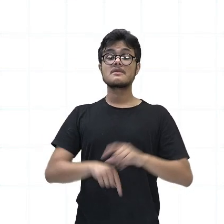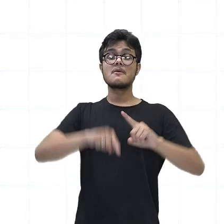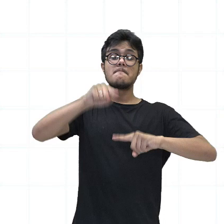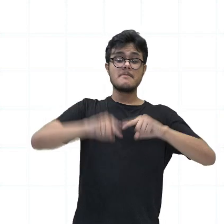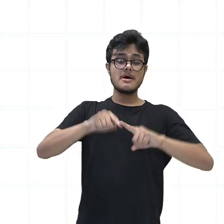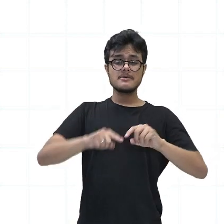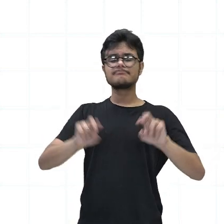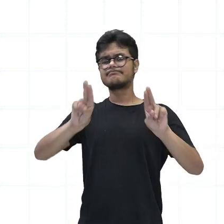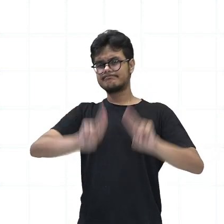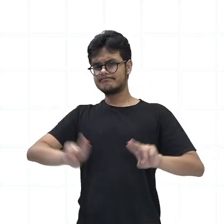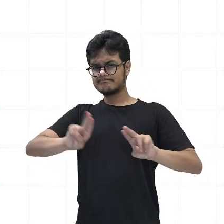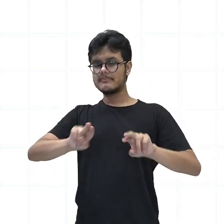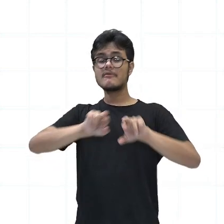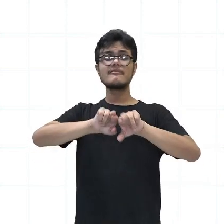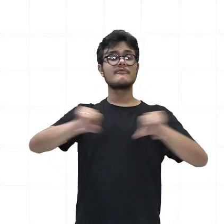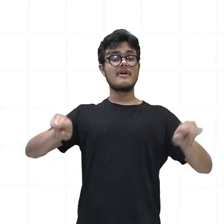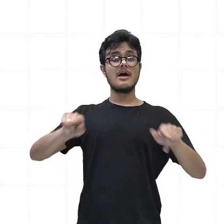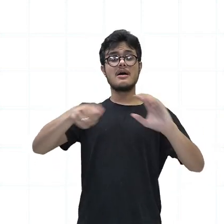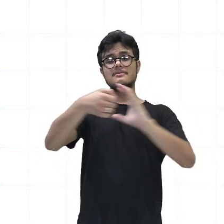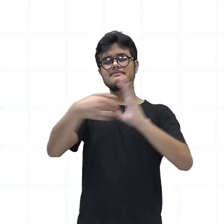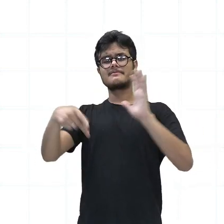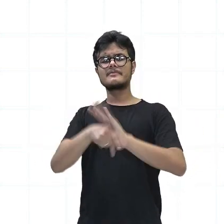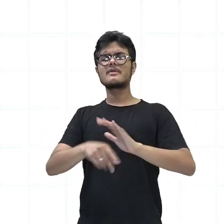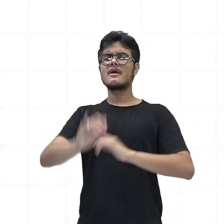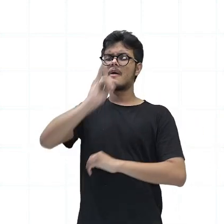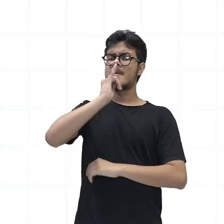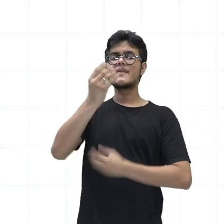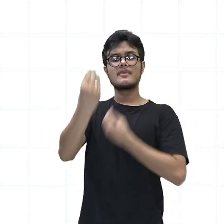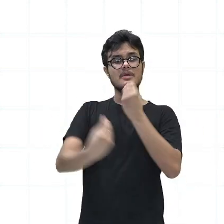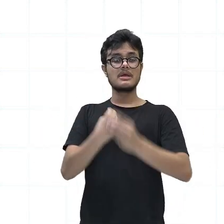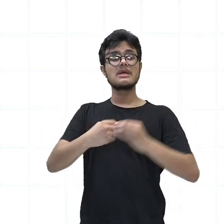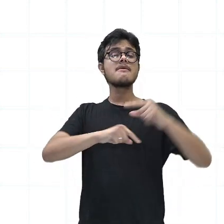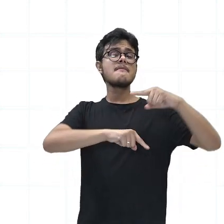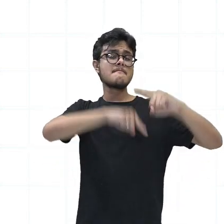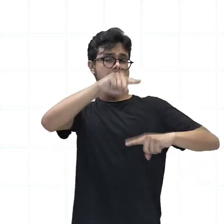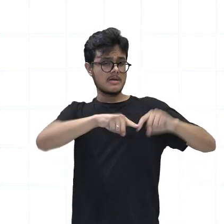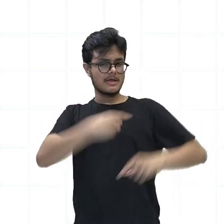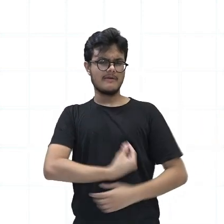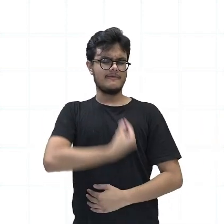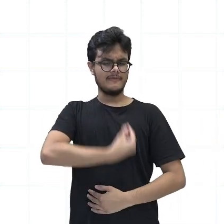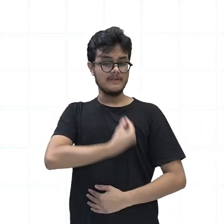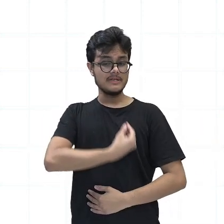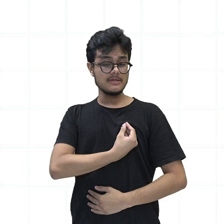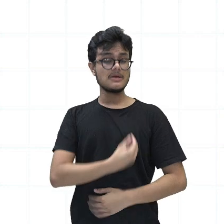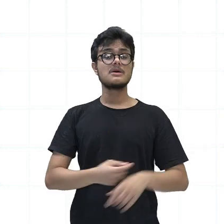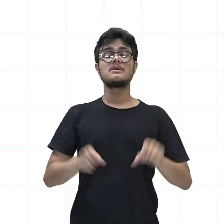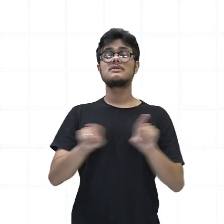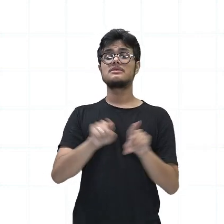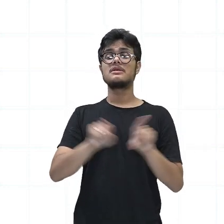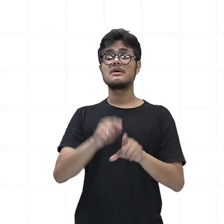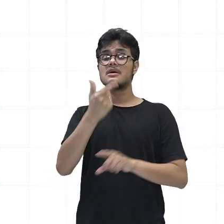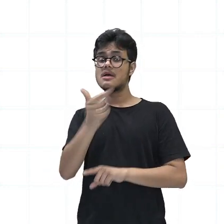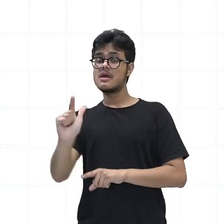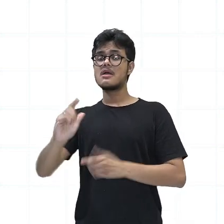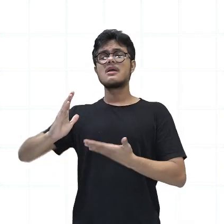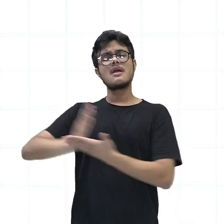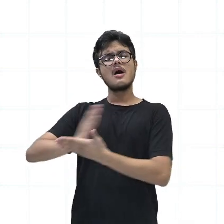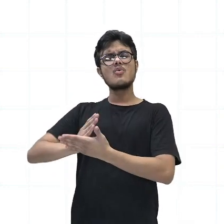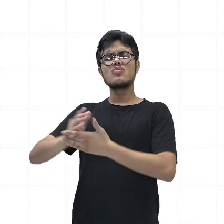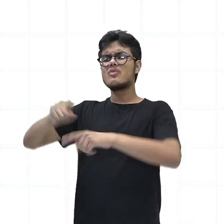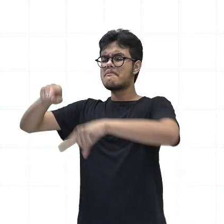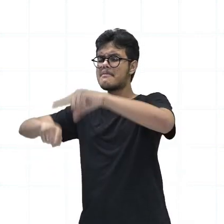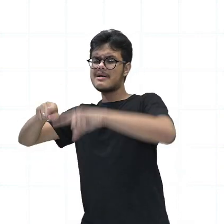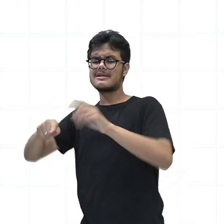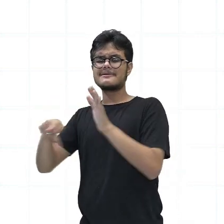podem incluir uma ampla variedade de itens, desde objetos do cotidiano até artefatos